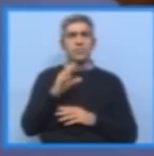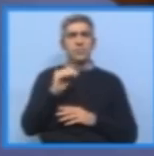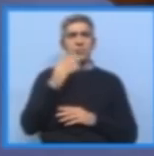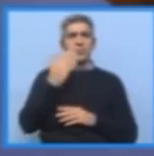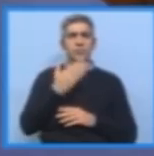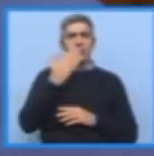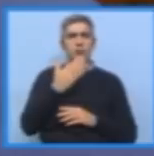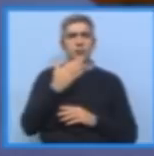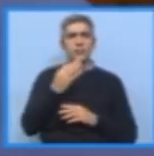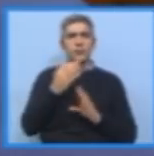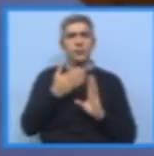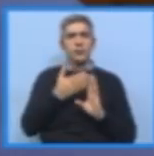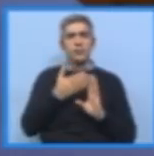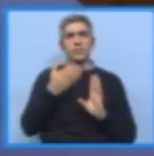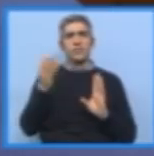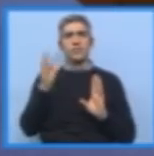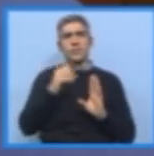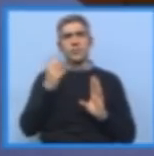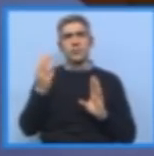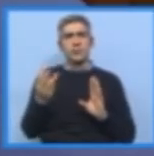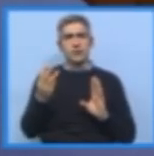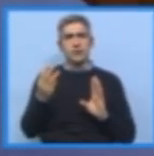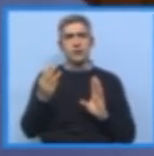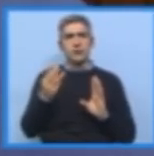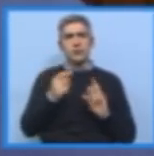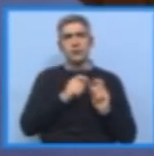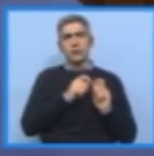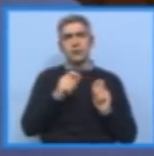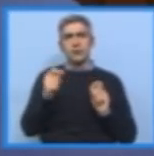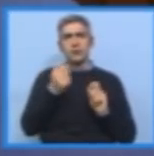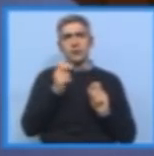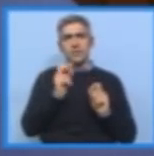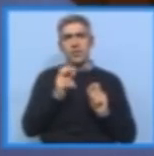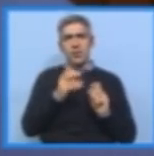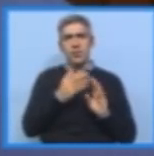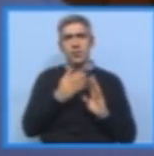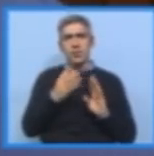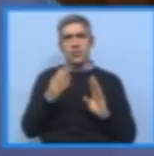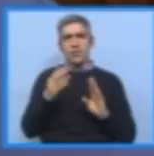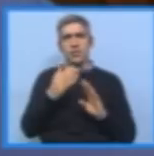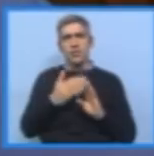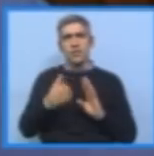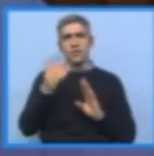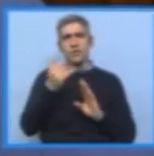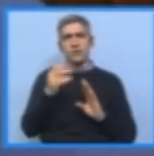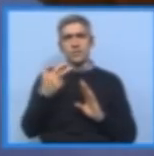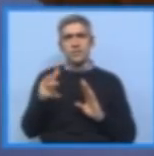dias de diferença. Ganhamos mais 3 ao longo de quase 500 anos e a partir de 2100,